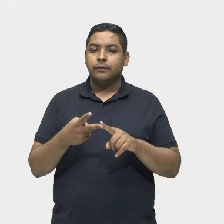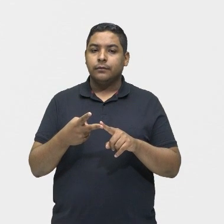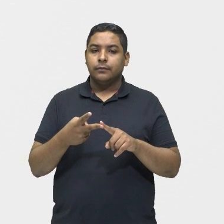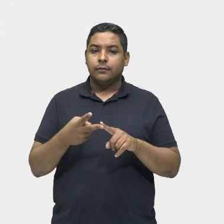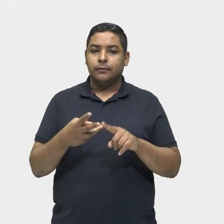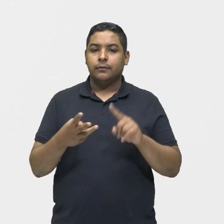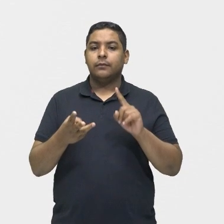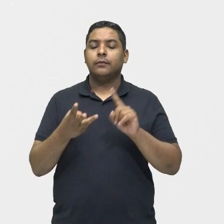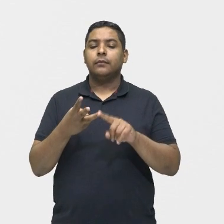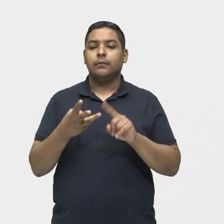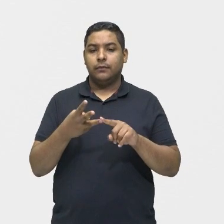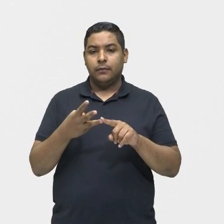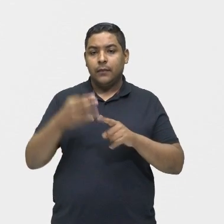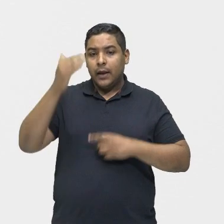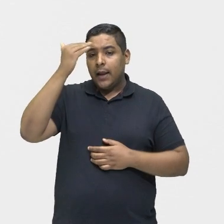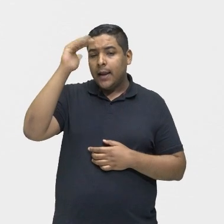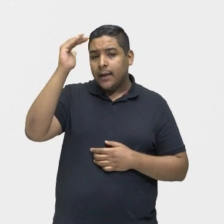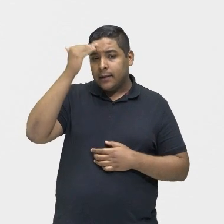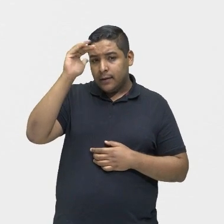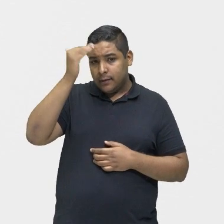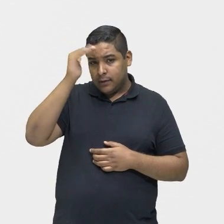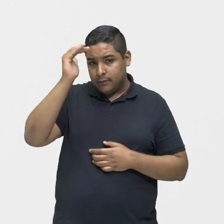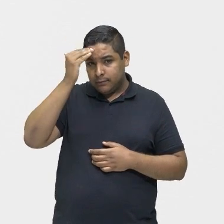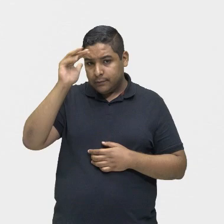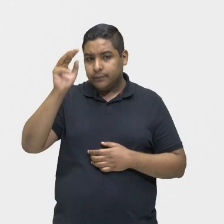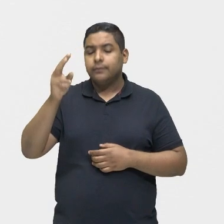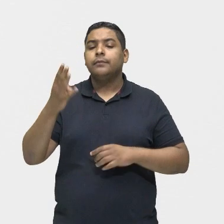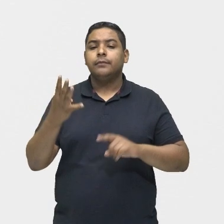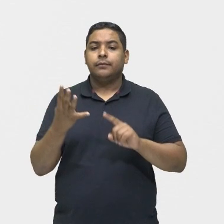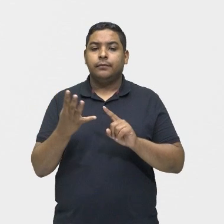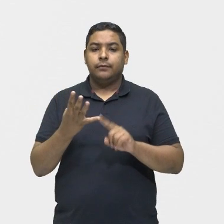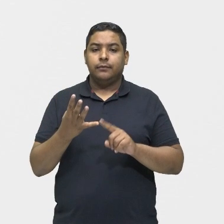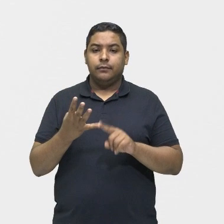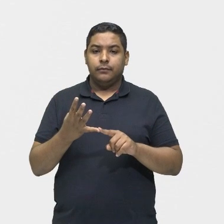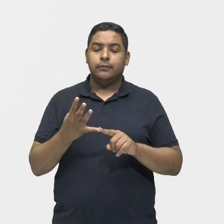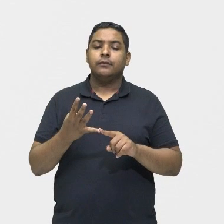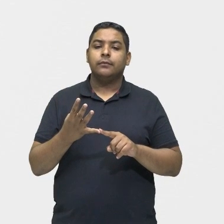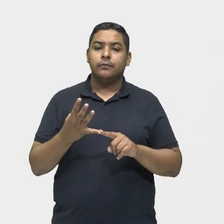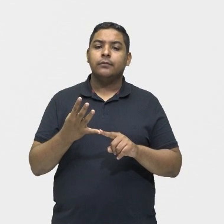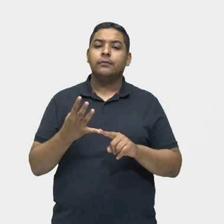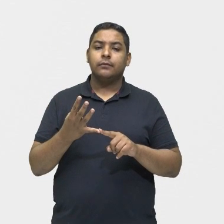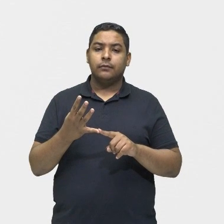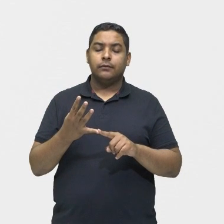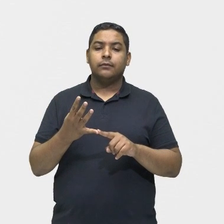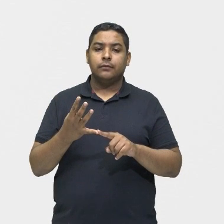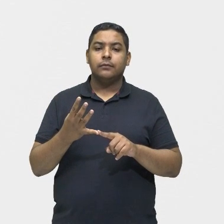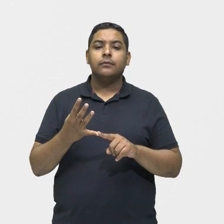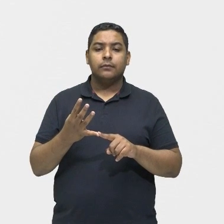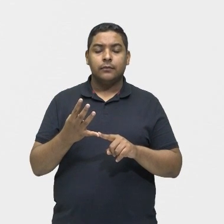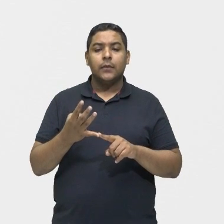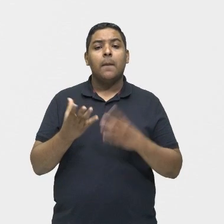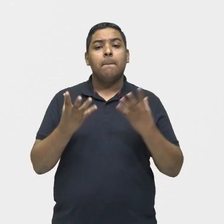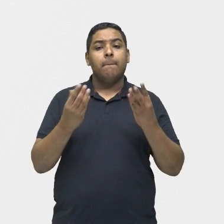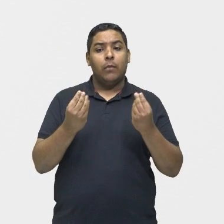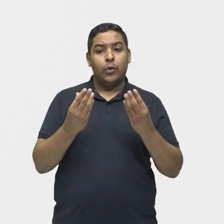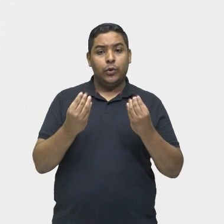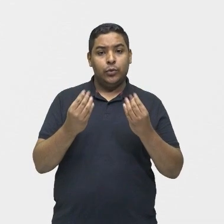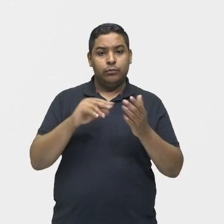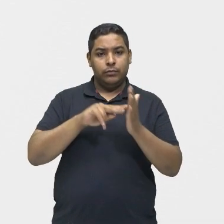Understand significa, é um verbo, né, significa entender. A lot é um adjetivo, significa muito.